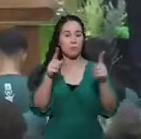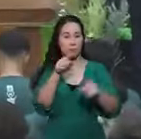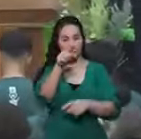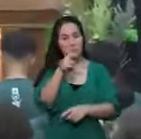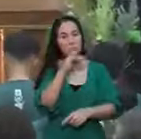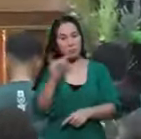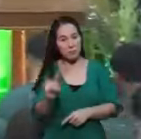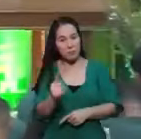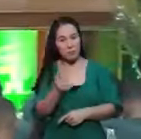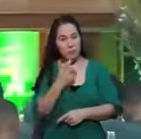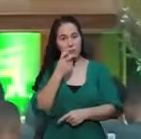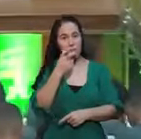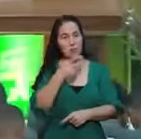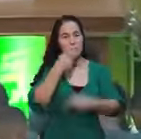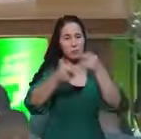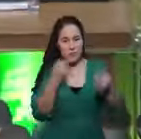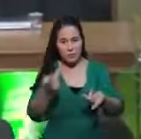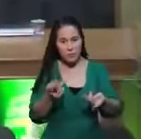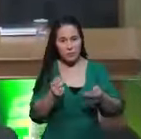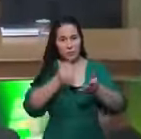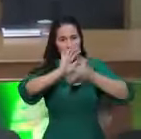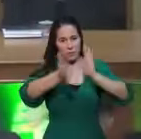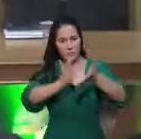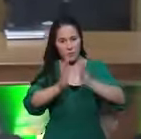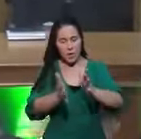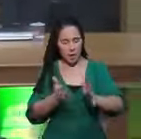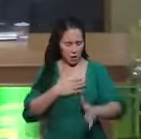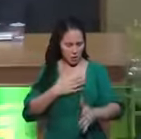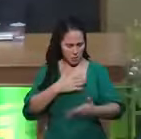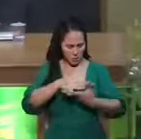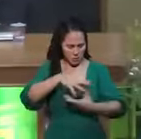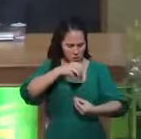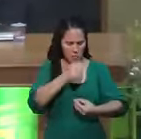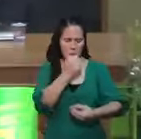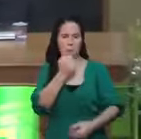alma está bem. Graças a Deus.